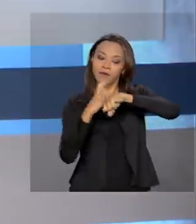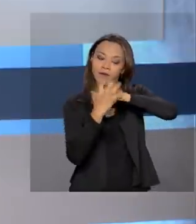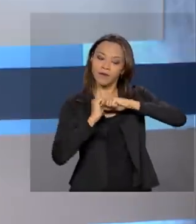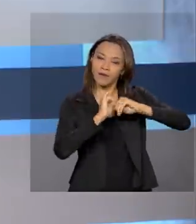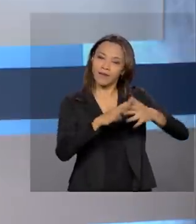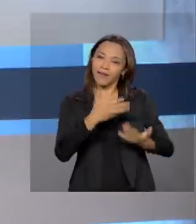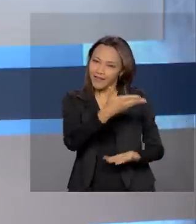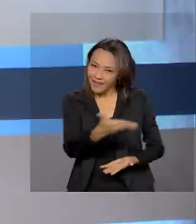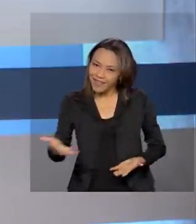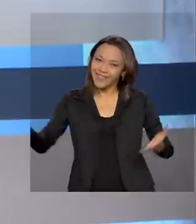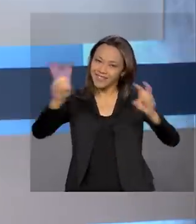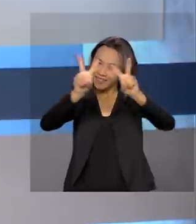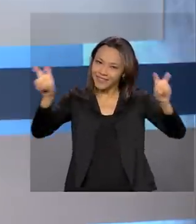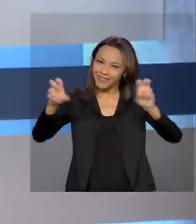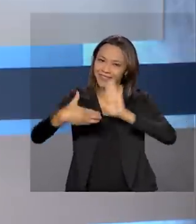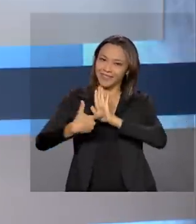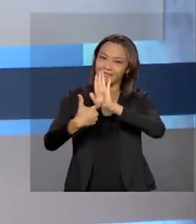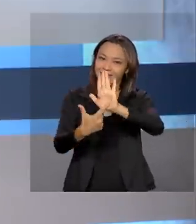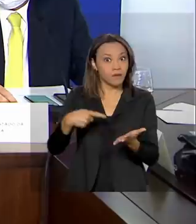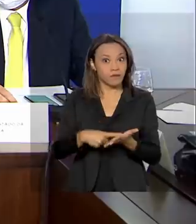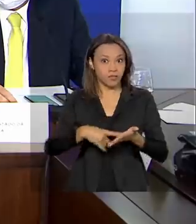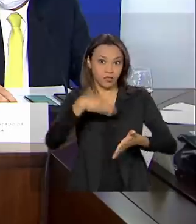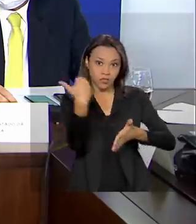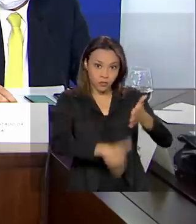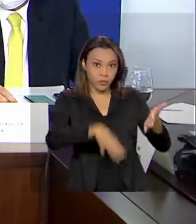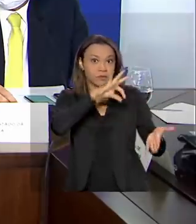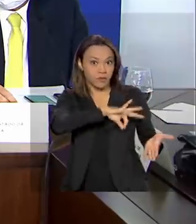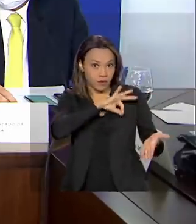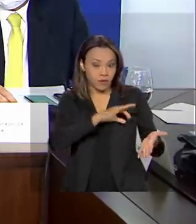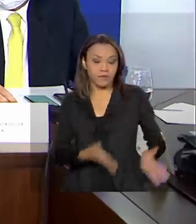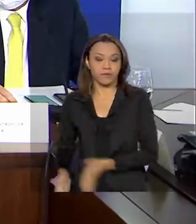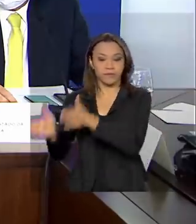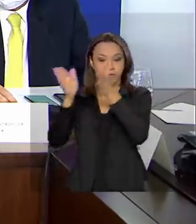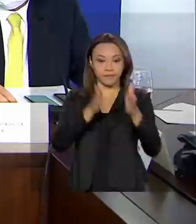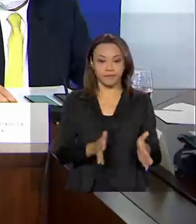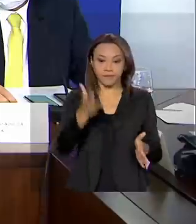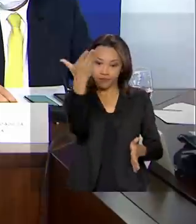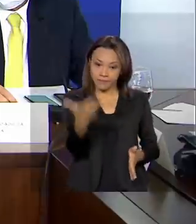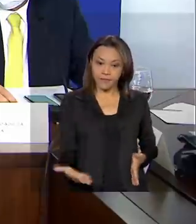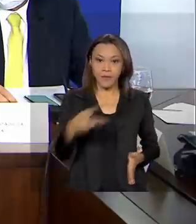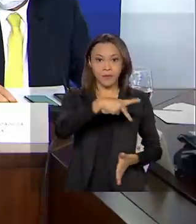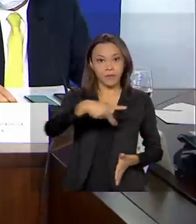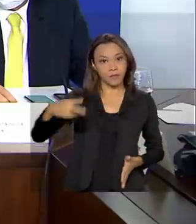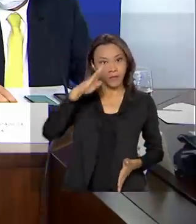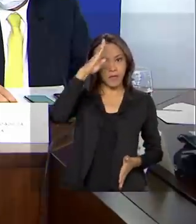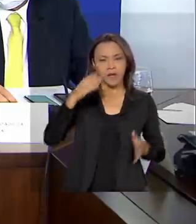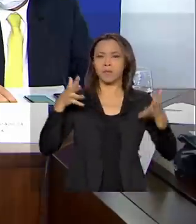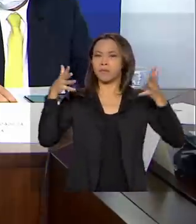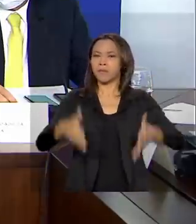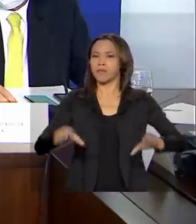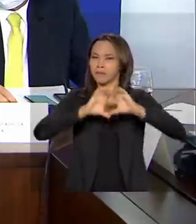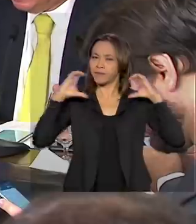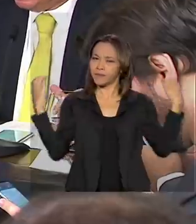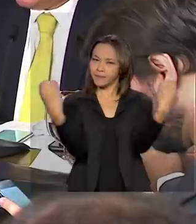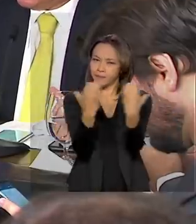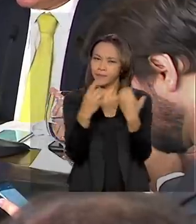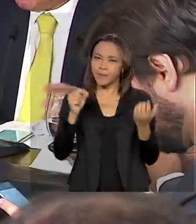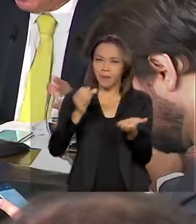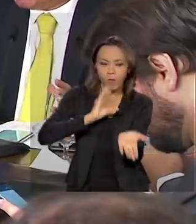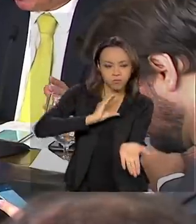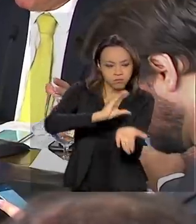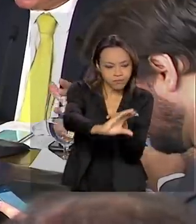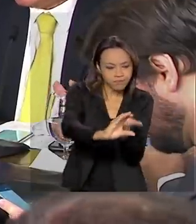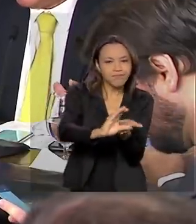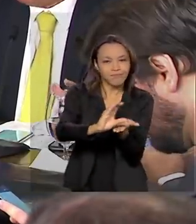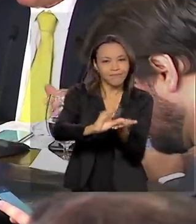Esse é um dos destaques de hoje e você vai ver também Presidente Jair bolsonaro participa de Conferência sobre investimentos na